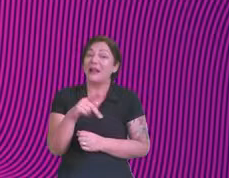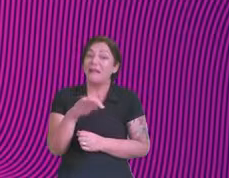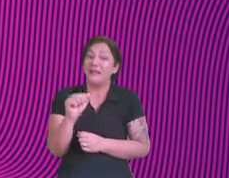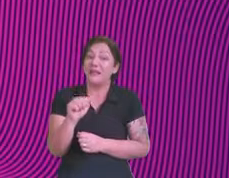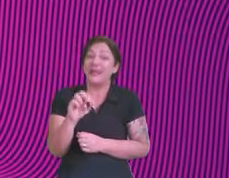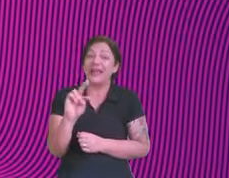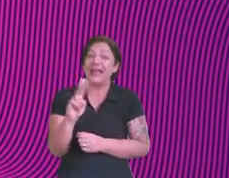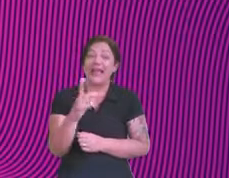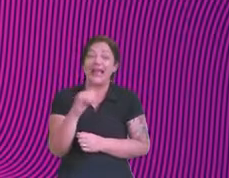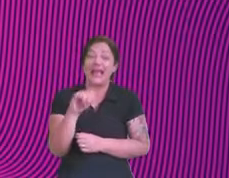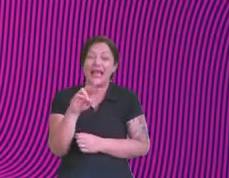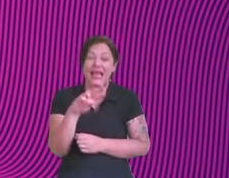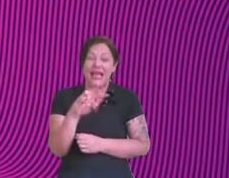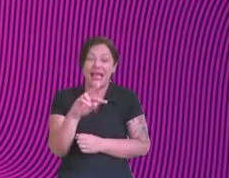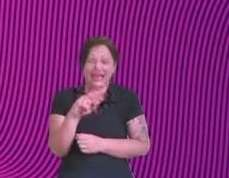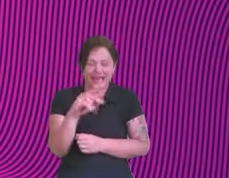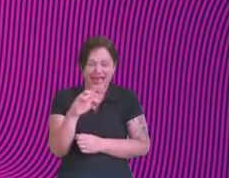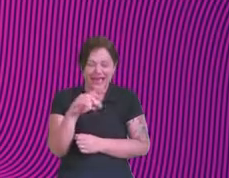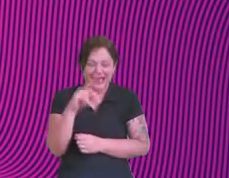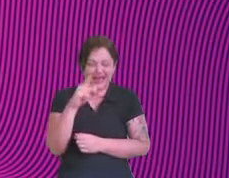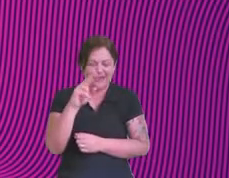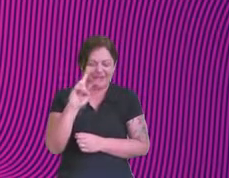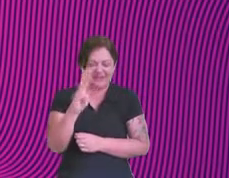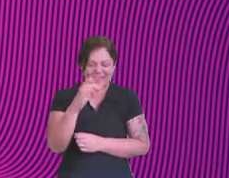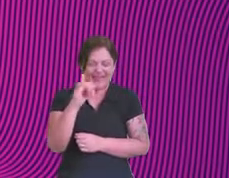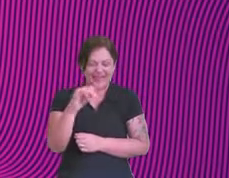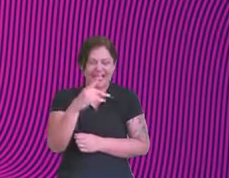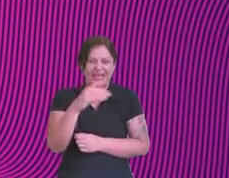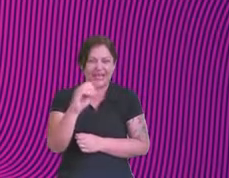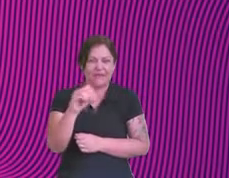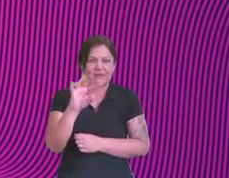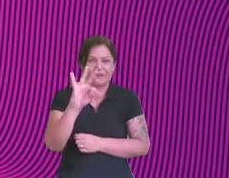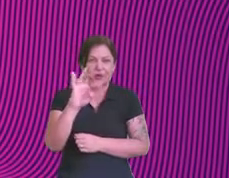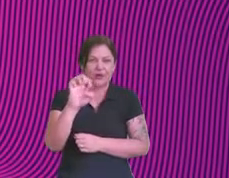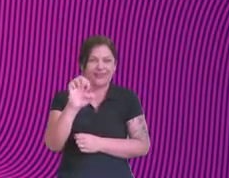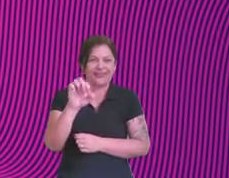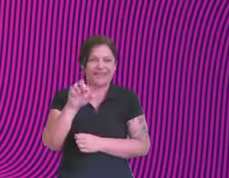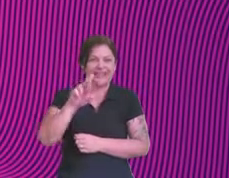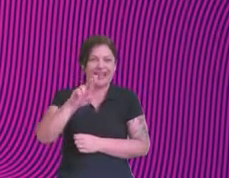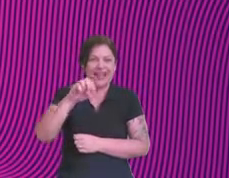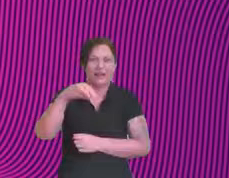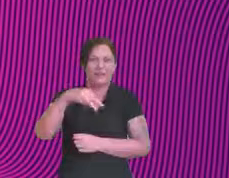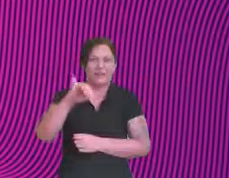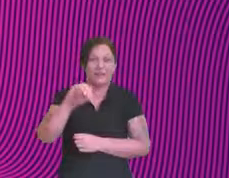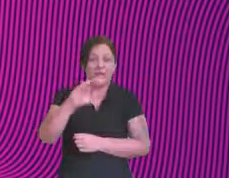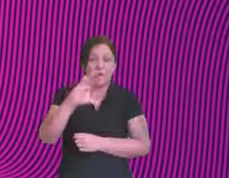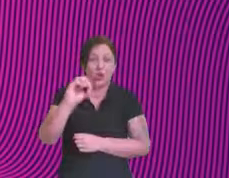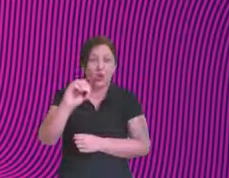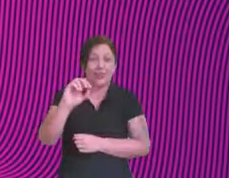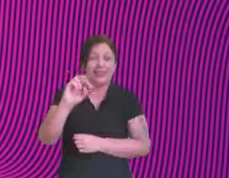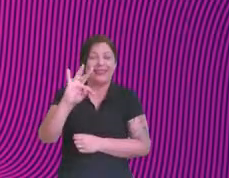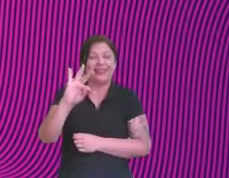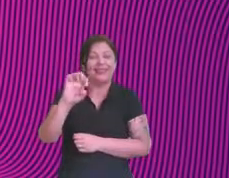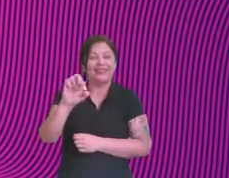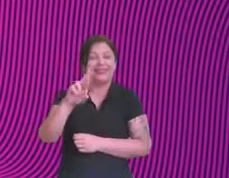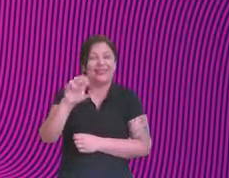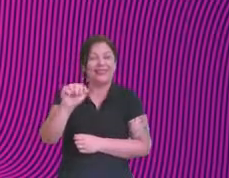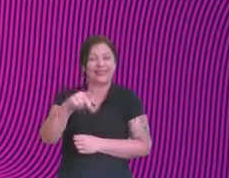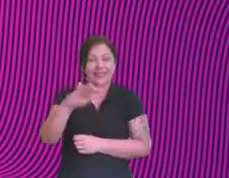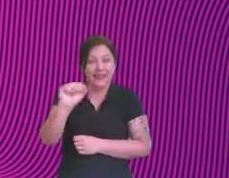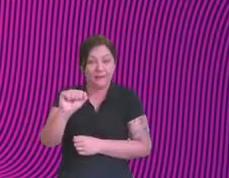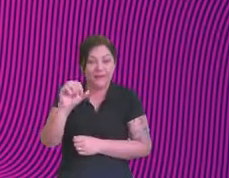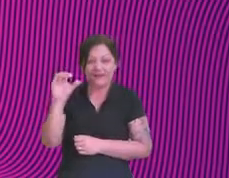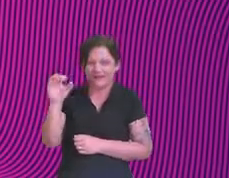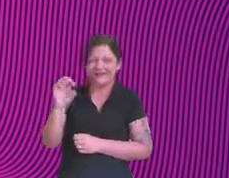realmente se beneficia quando você faz num centro especializado e consegue fazer esse procedimento com segurança.